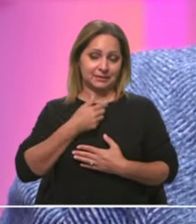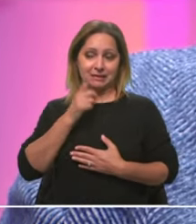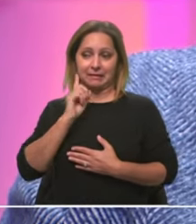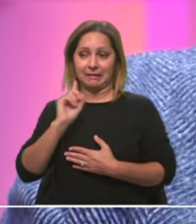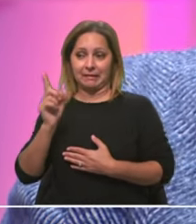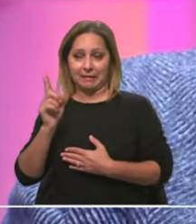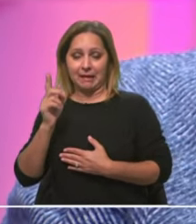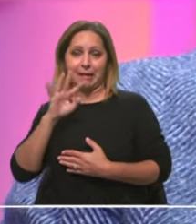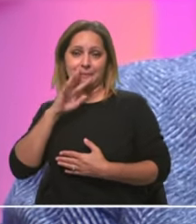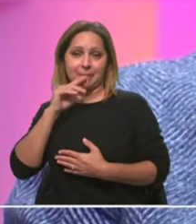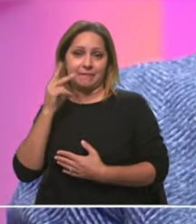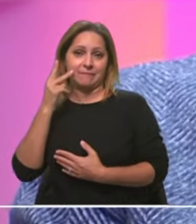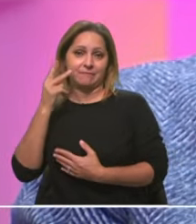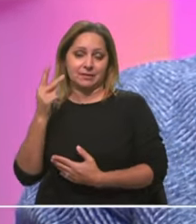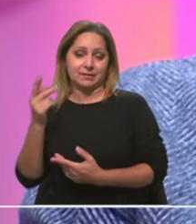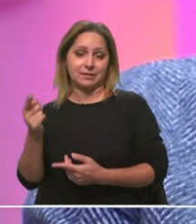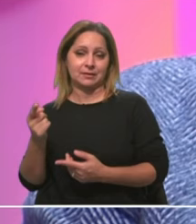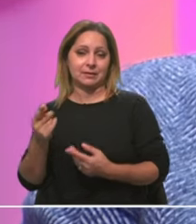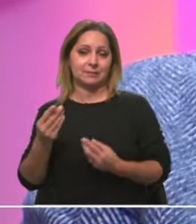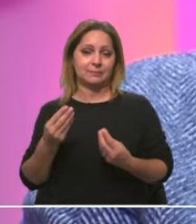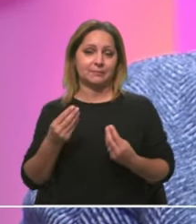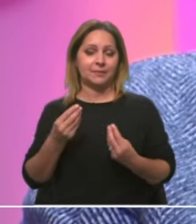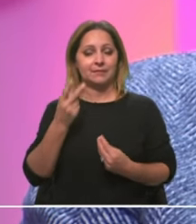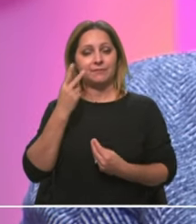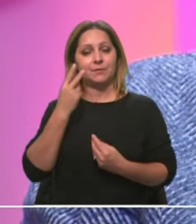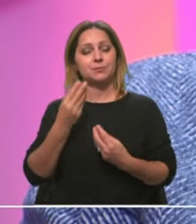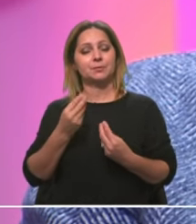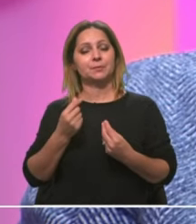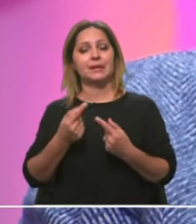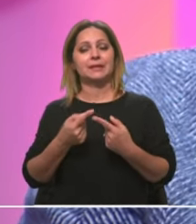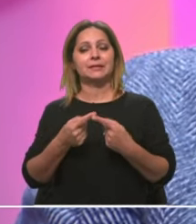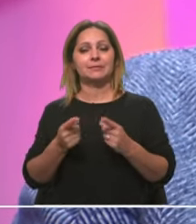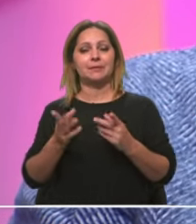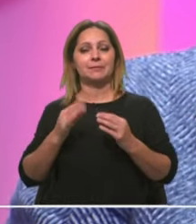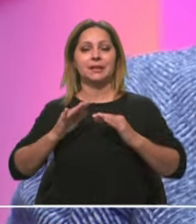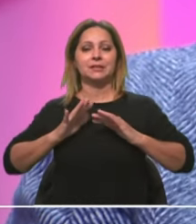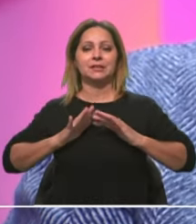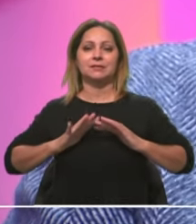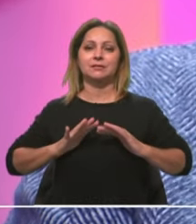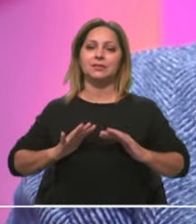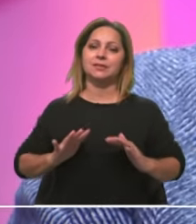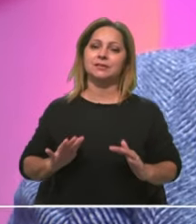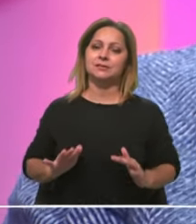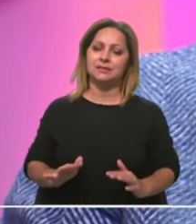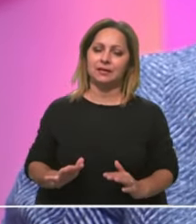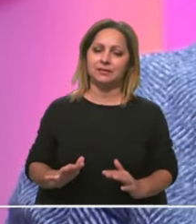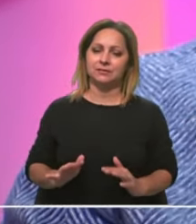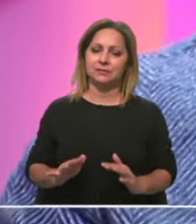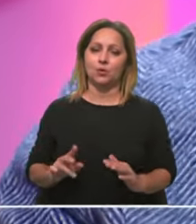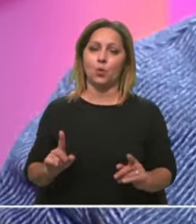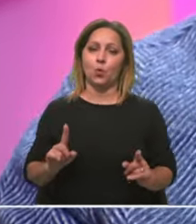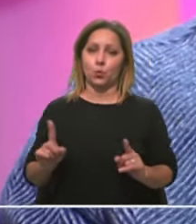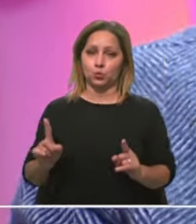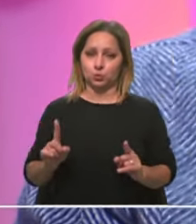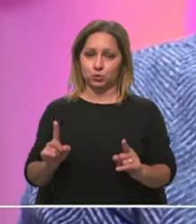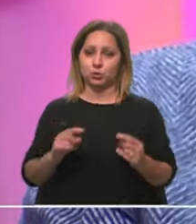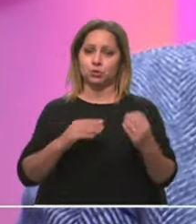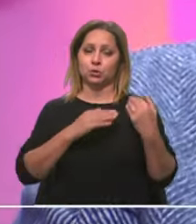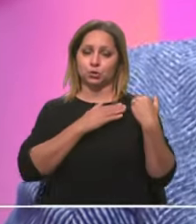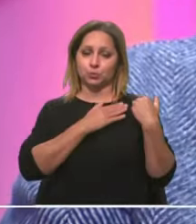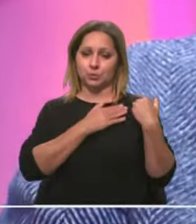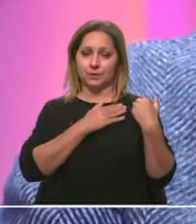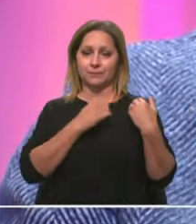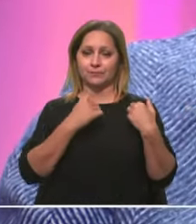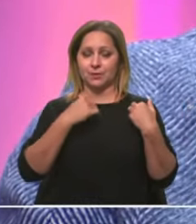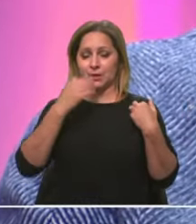e vimos de uma maneira diferente uma maneira assim mais mais tranquila quando somos muito responsáveis aliás eu